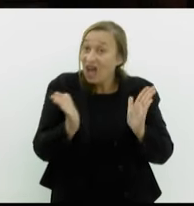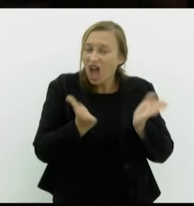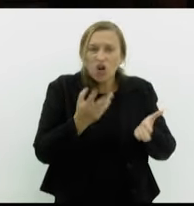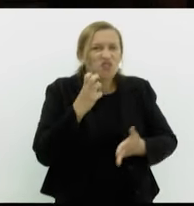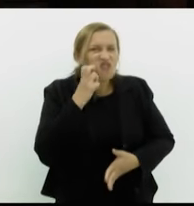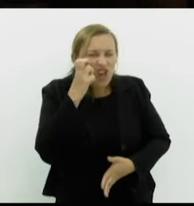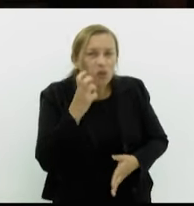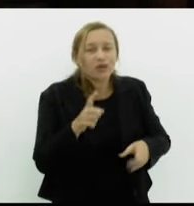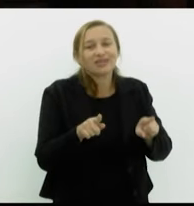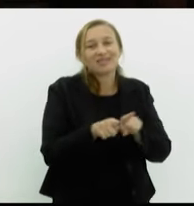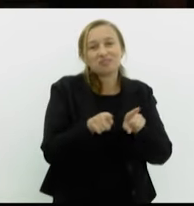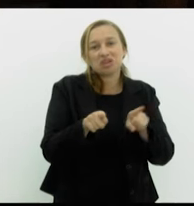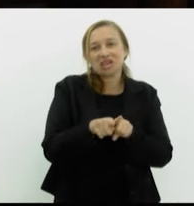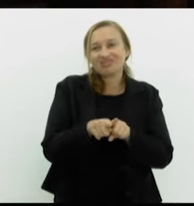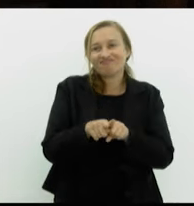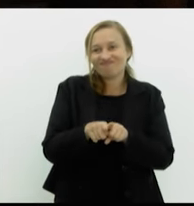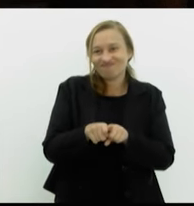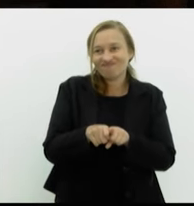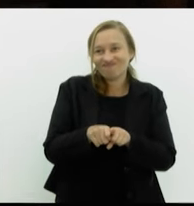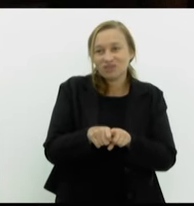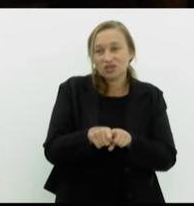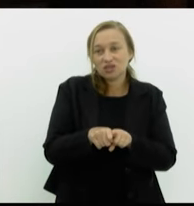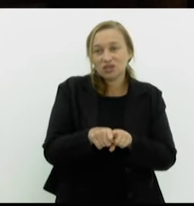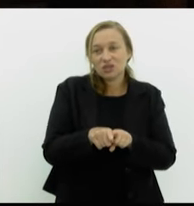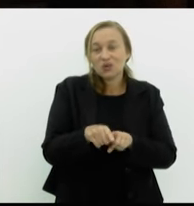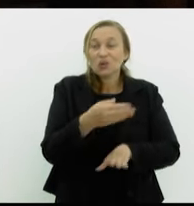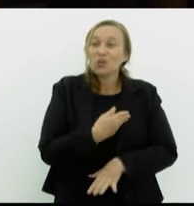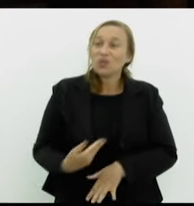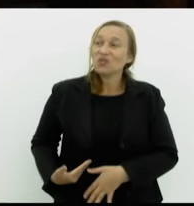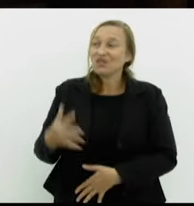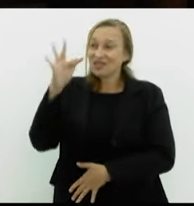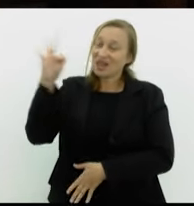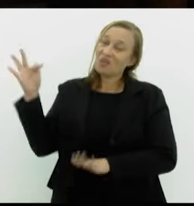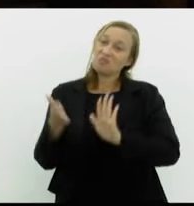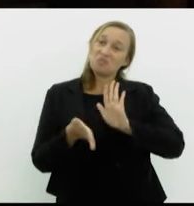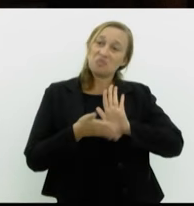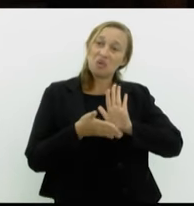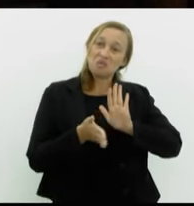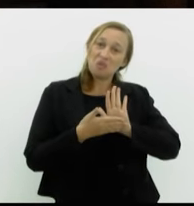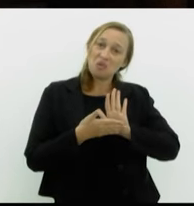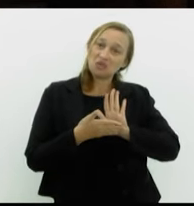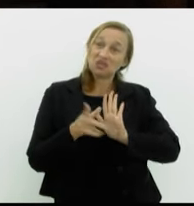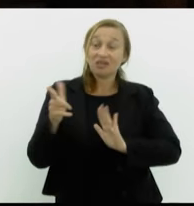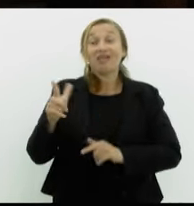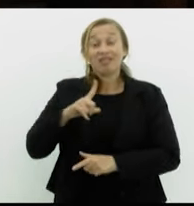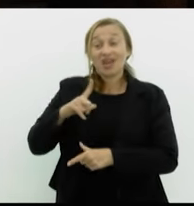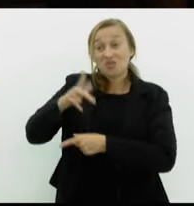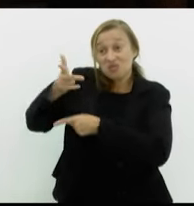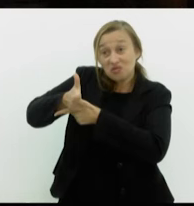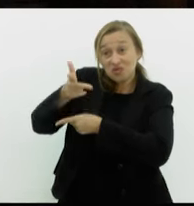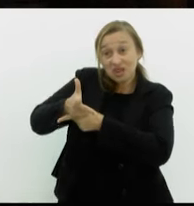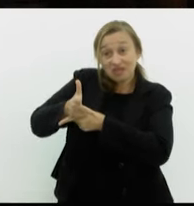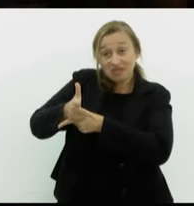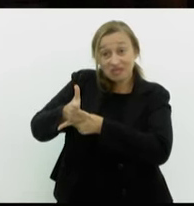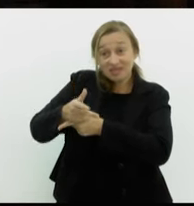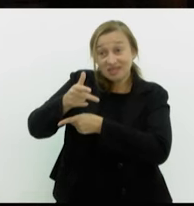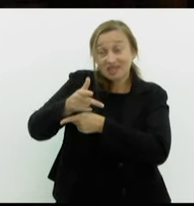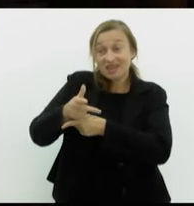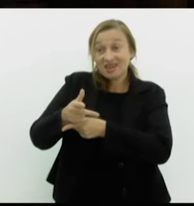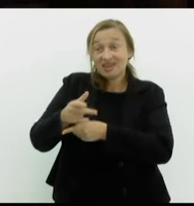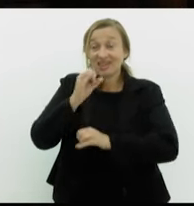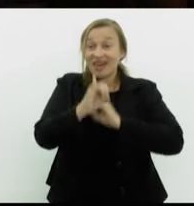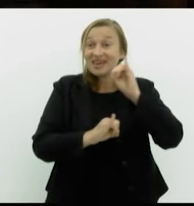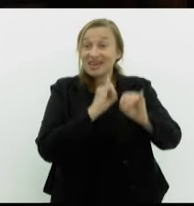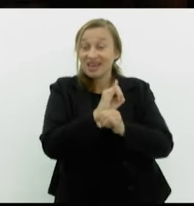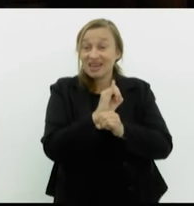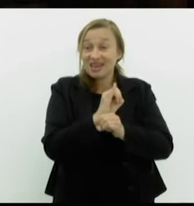vergonha também é o que o governo federal está propondo. Aliás, tem inclusive um vídeo na internet de um prefeito que está